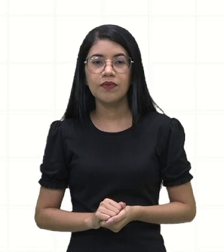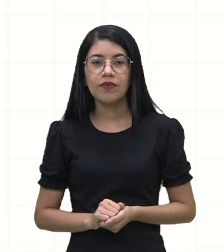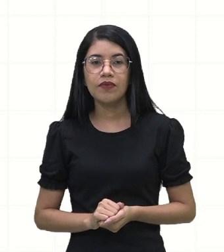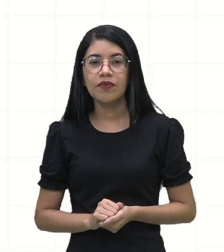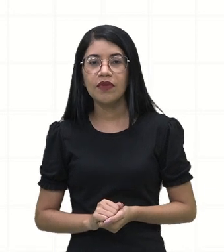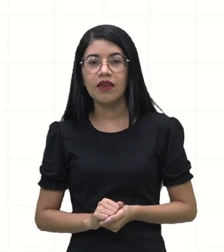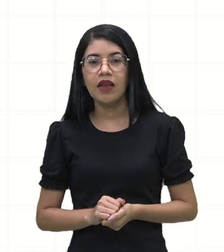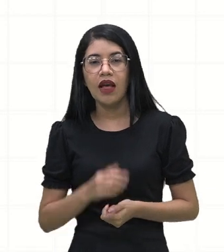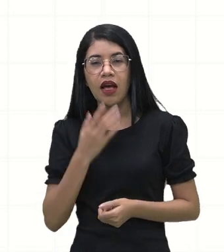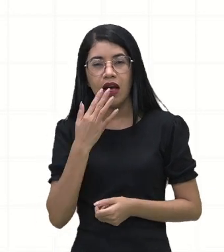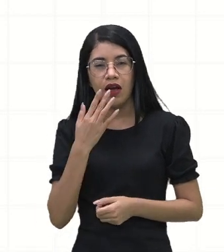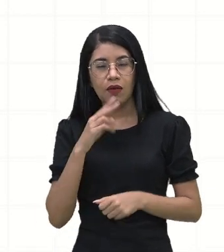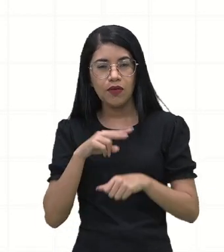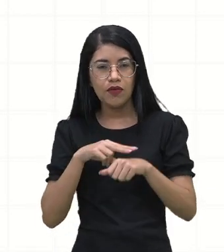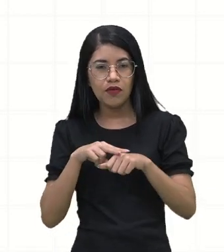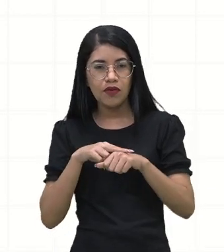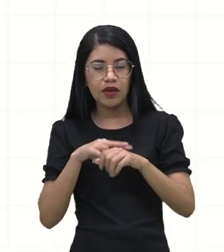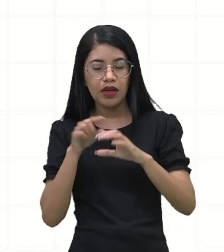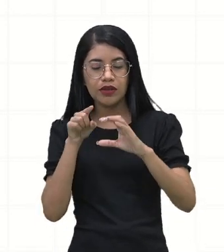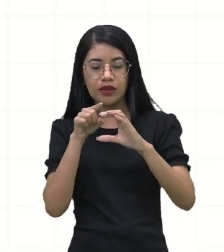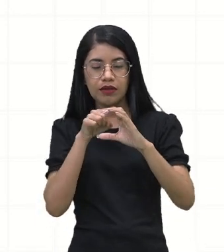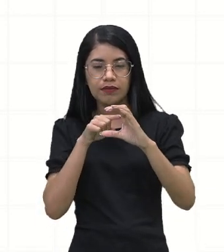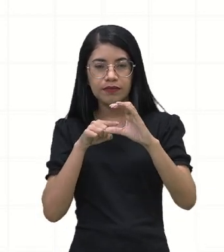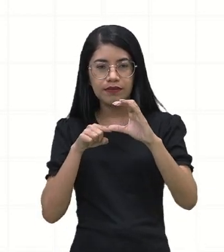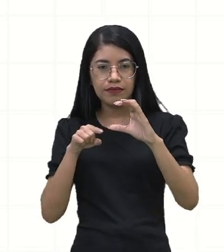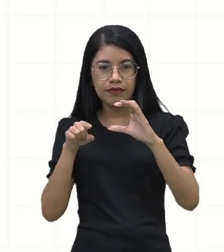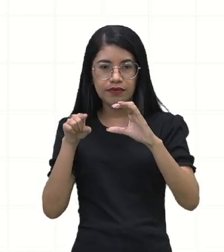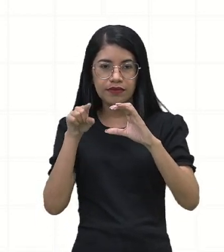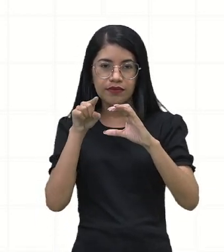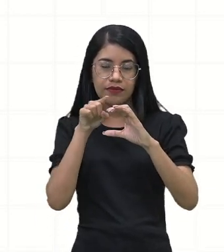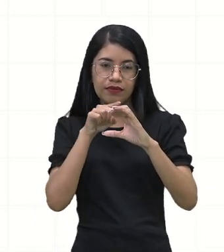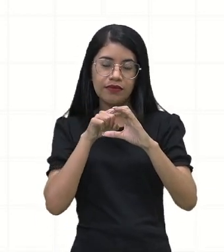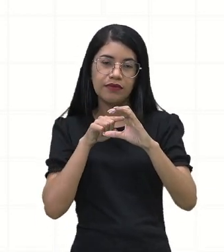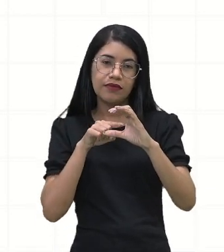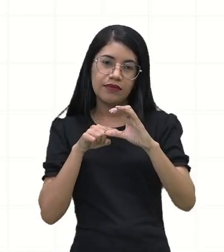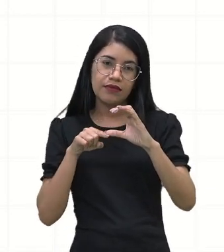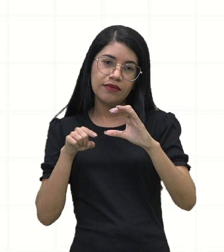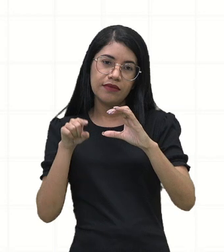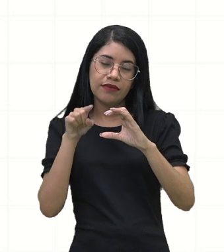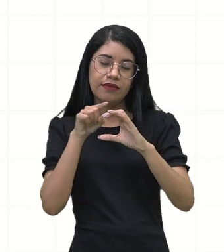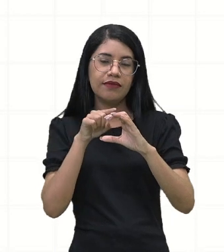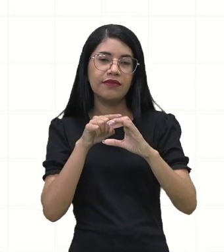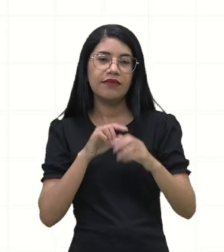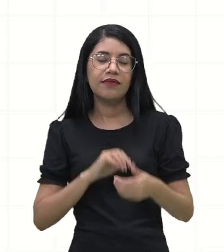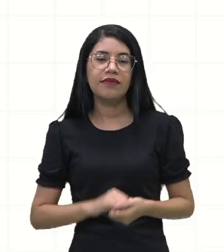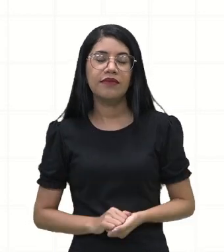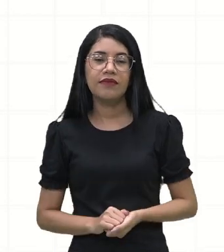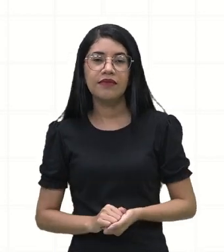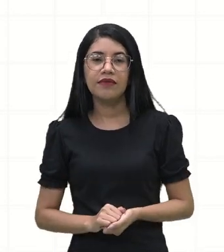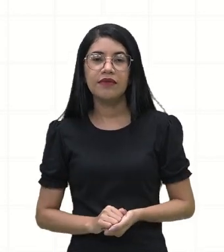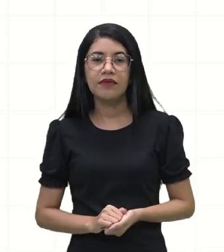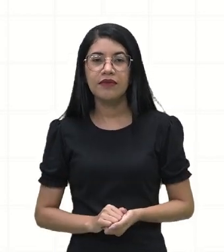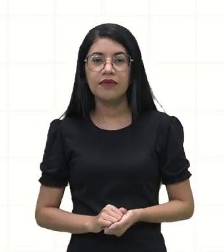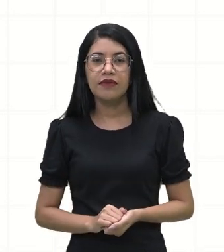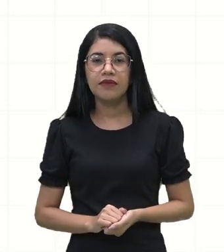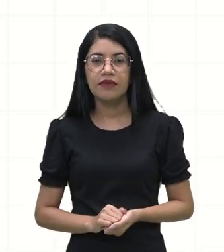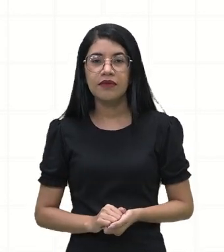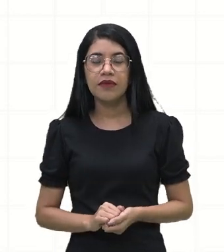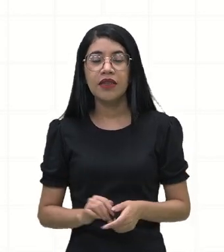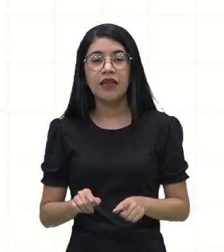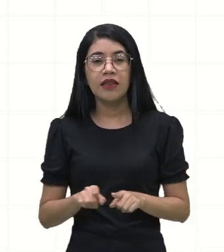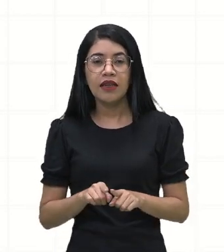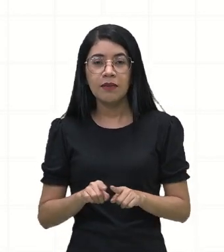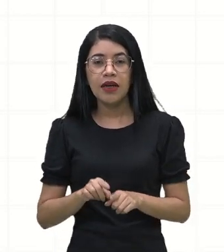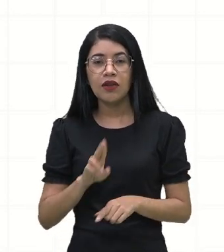extremidade aqui do círculo, né? Nós podemos chamar ele aí também o